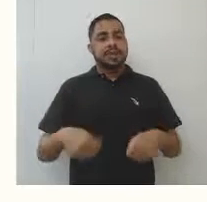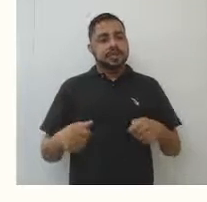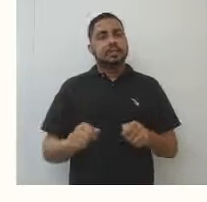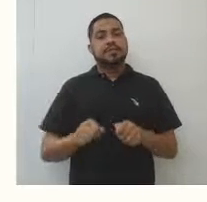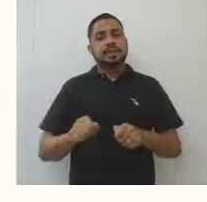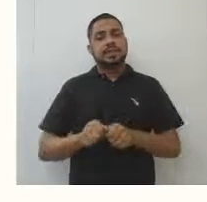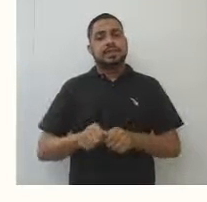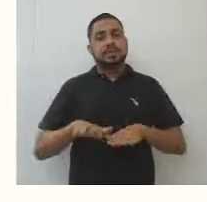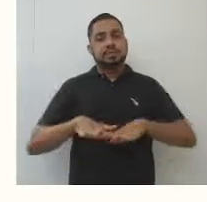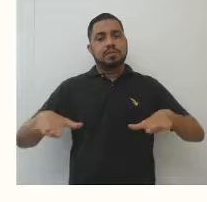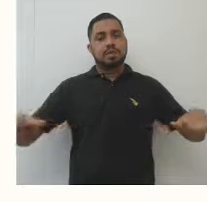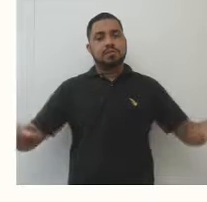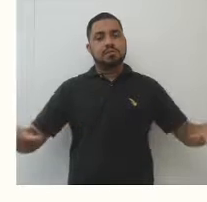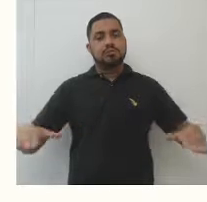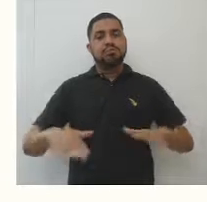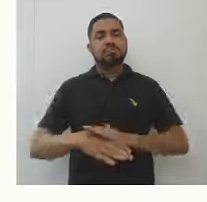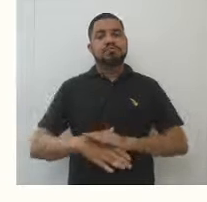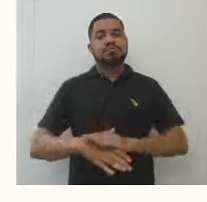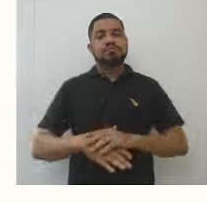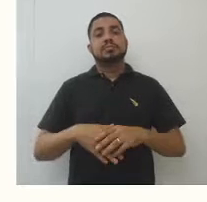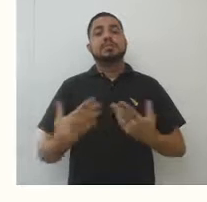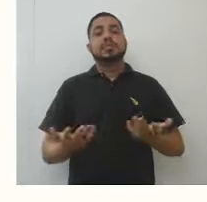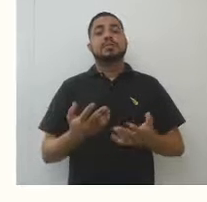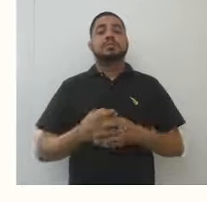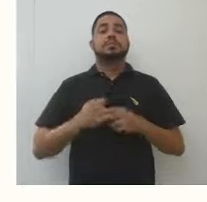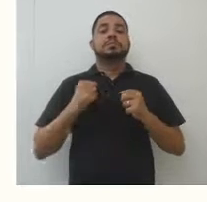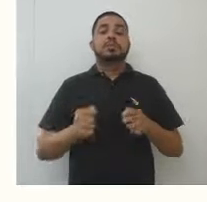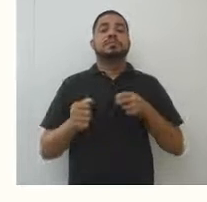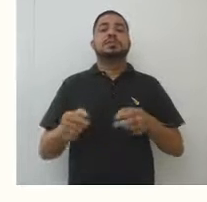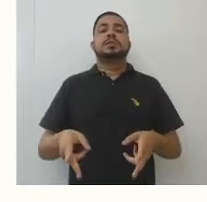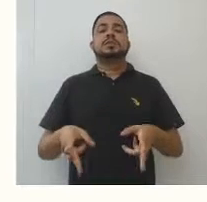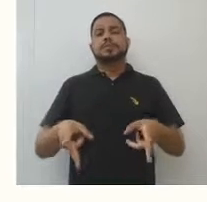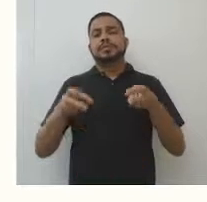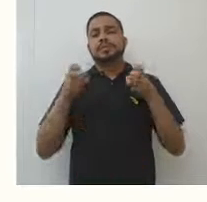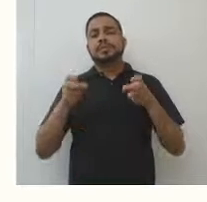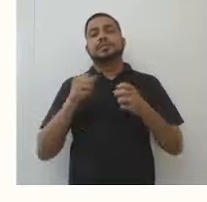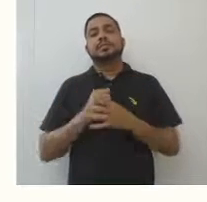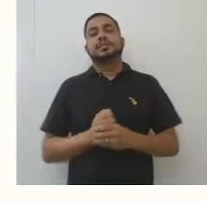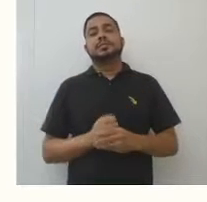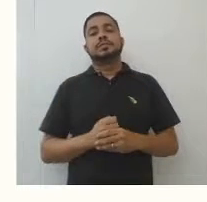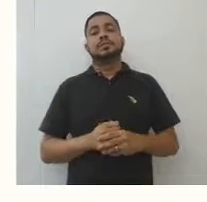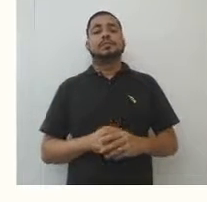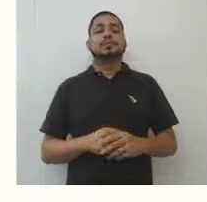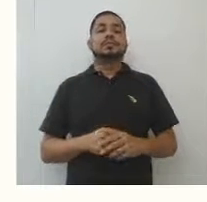palco. Então, a gente pode observar que a gente tem